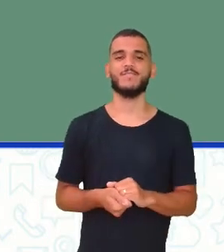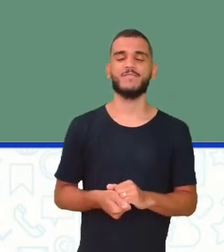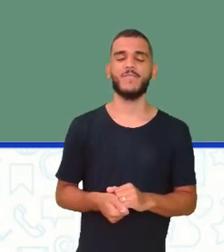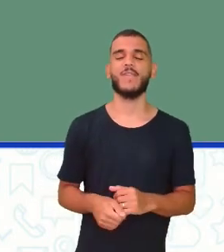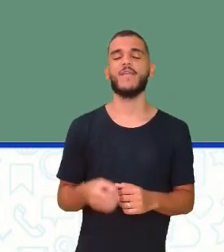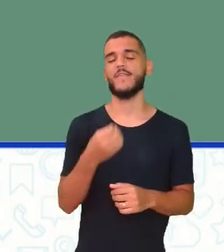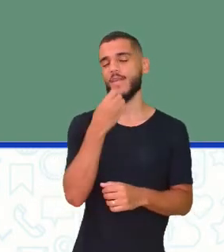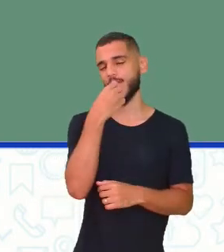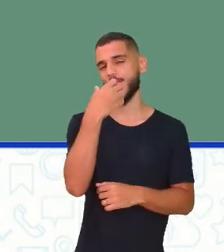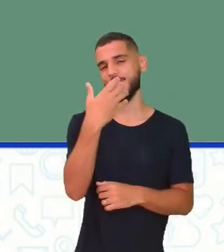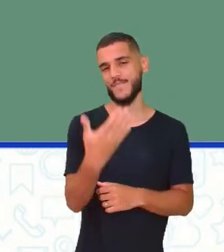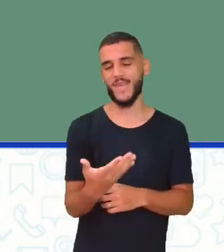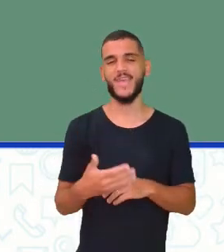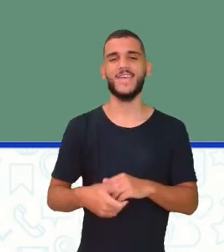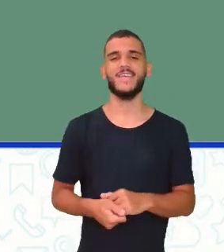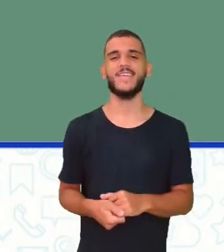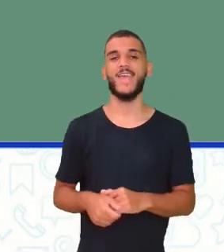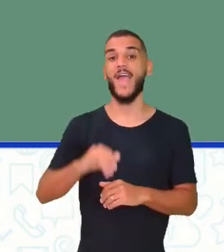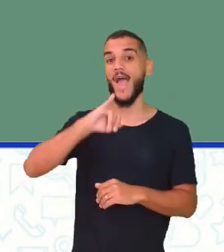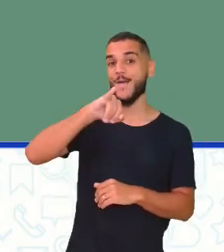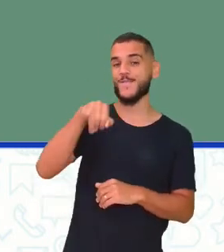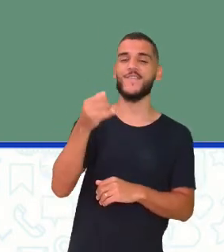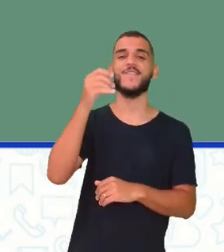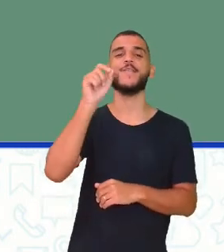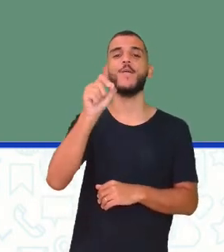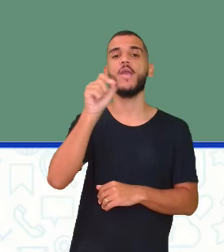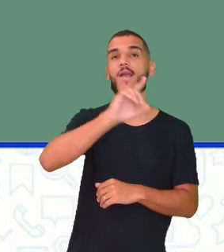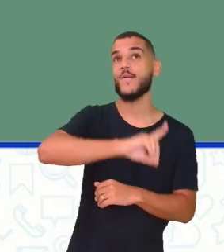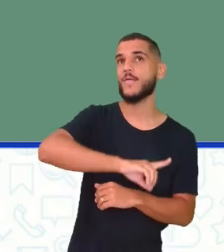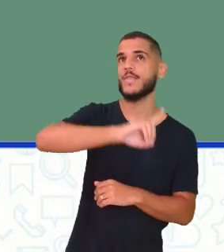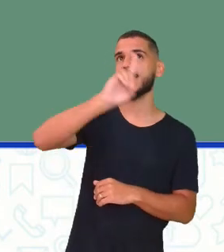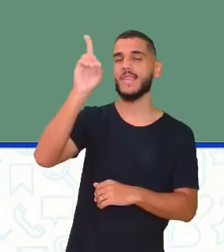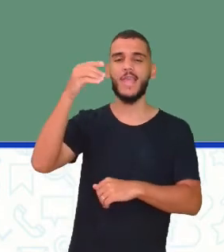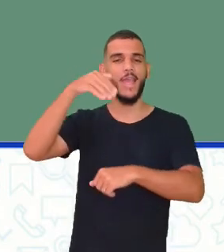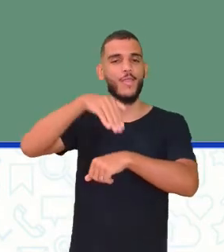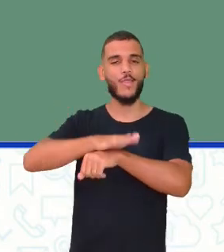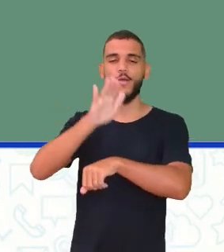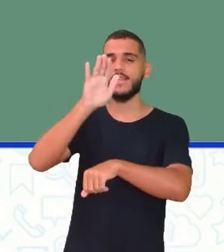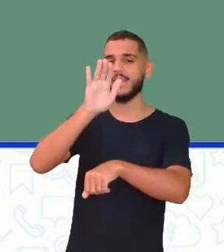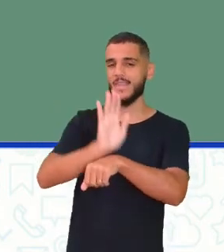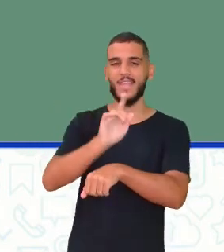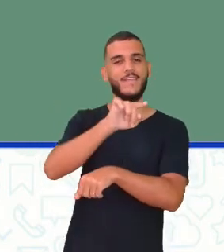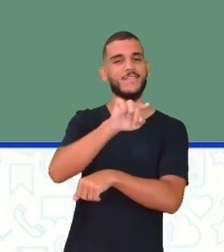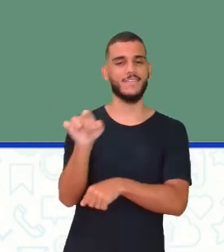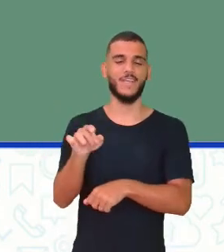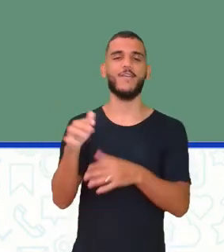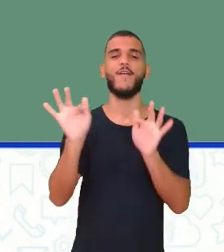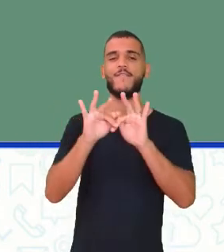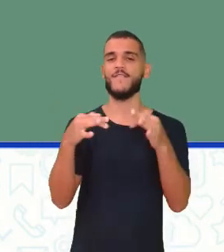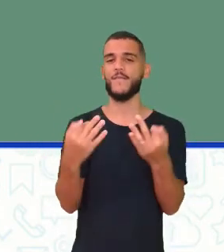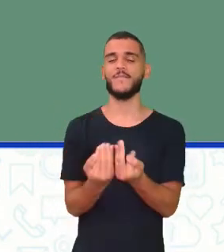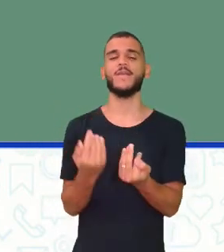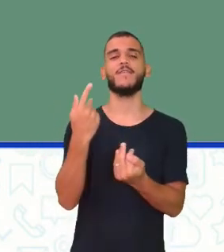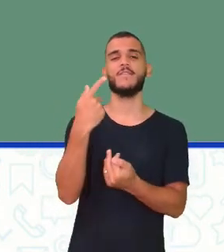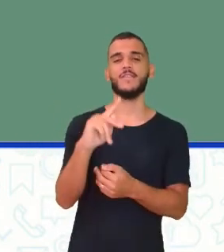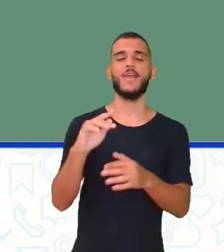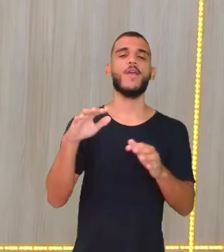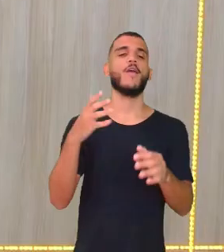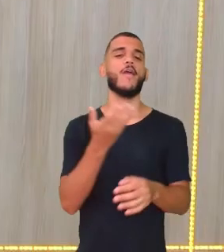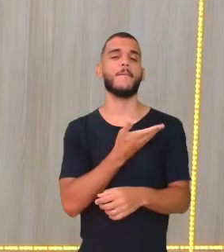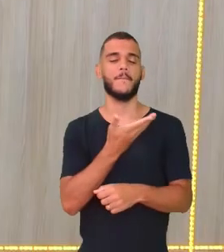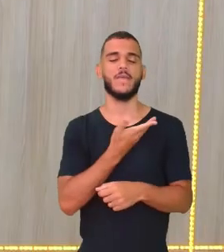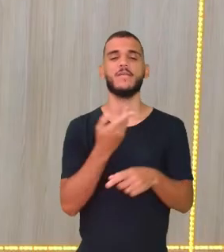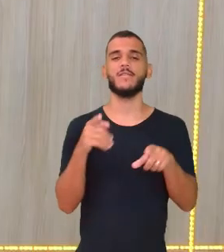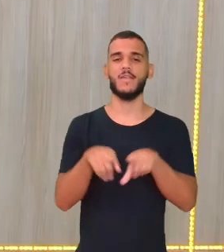Fiquem bem e aproveitem o dia, a noite, a tarde de vocês, com a família de vocês, com os